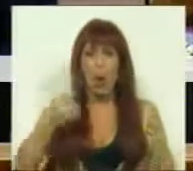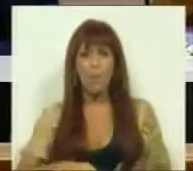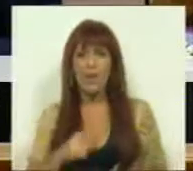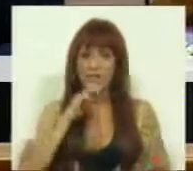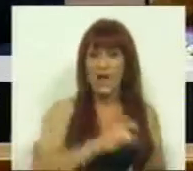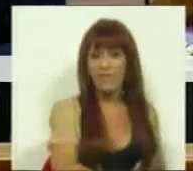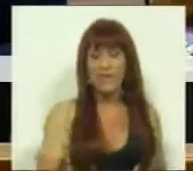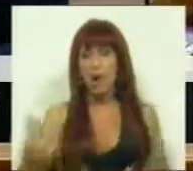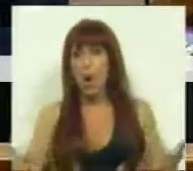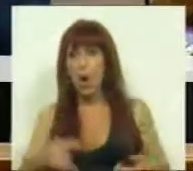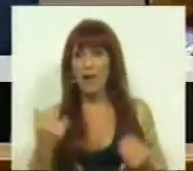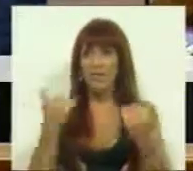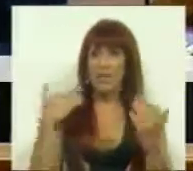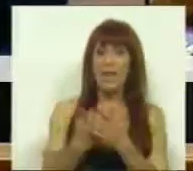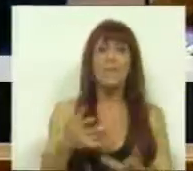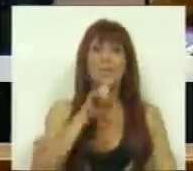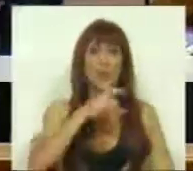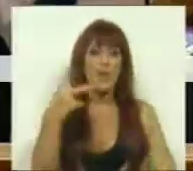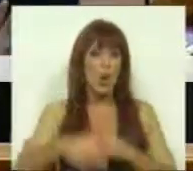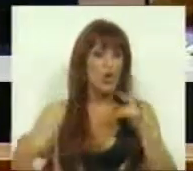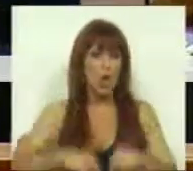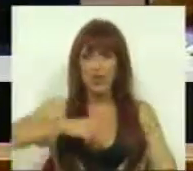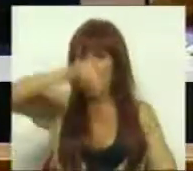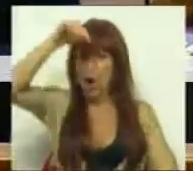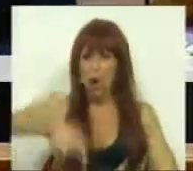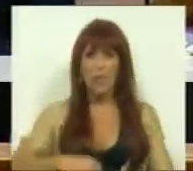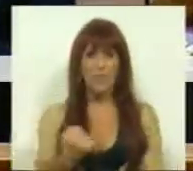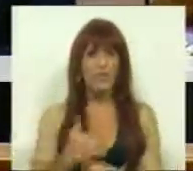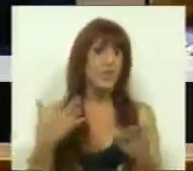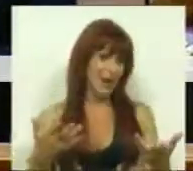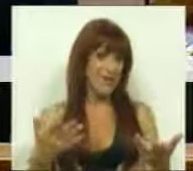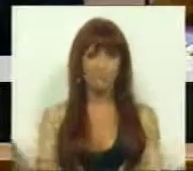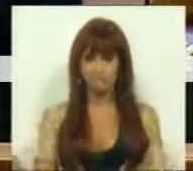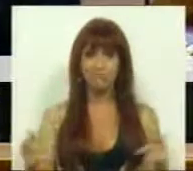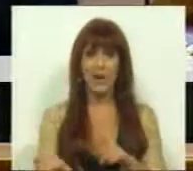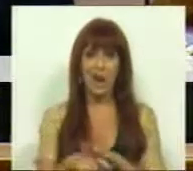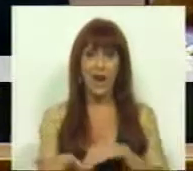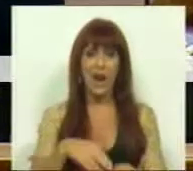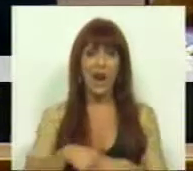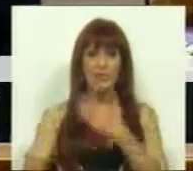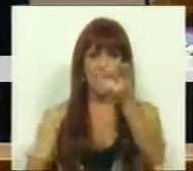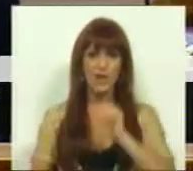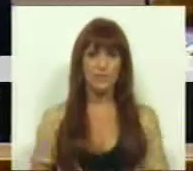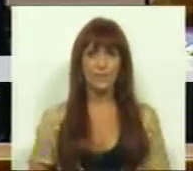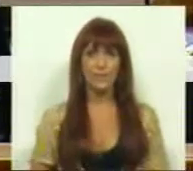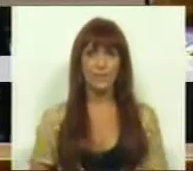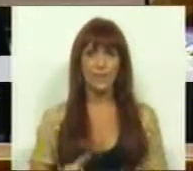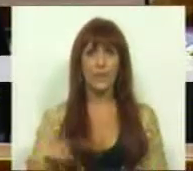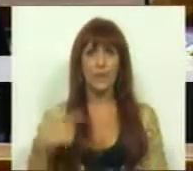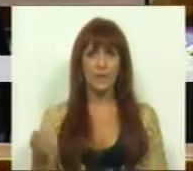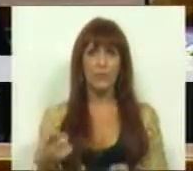obrigadas a avisar, são obrigadas a informar, mas podem cortar imediatamente os serviços. É isso que esta lei faz. Há